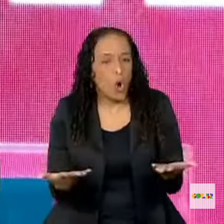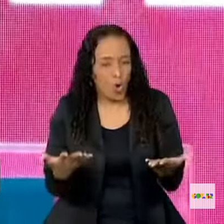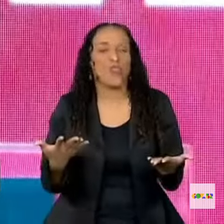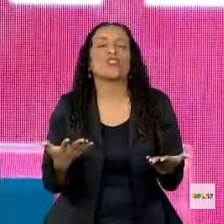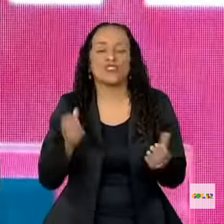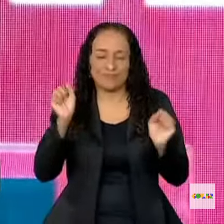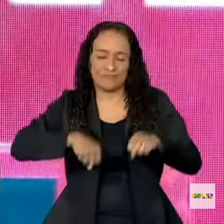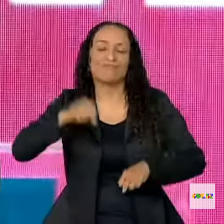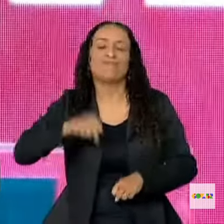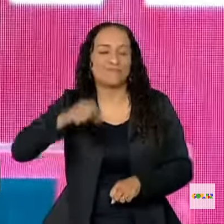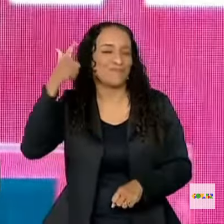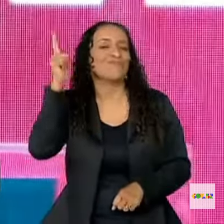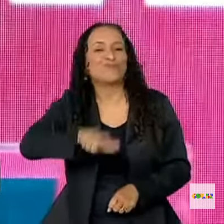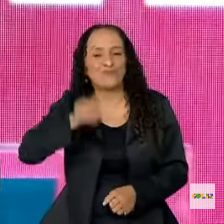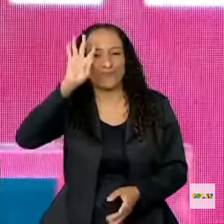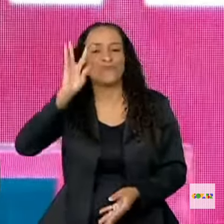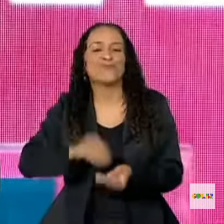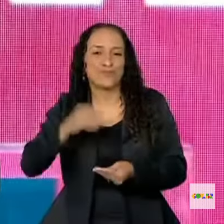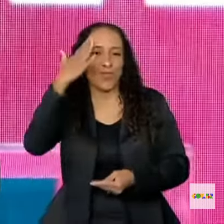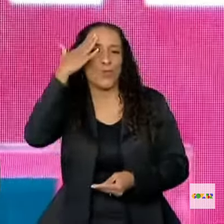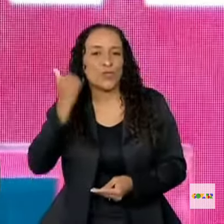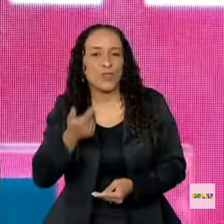aender porque